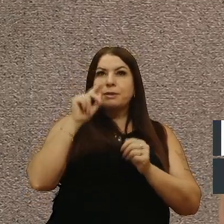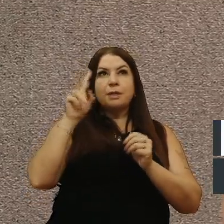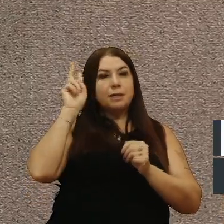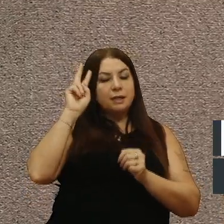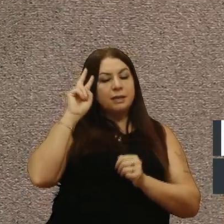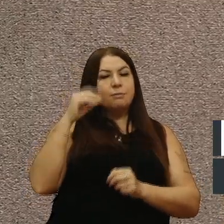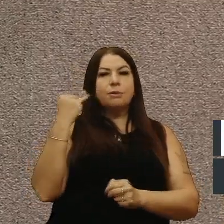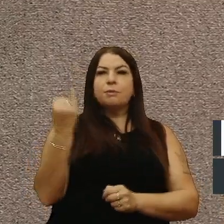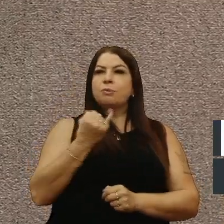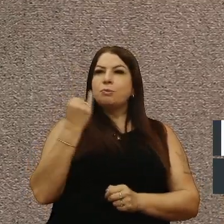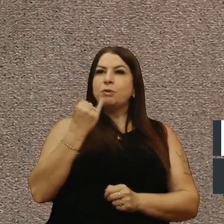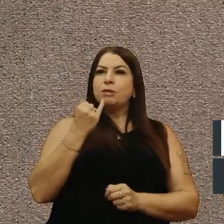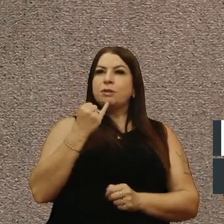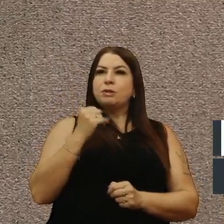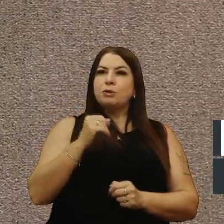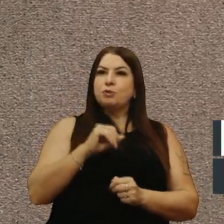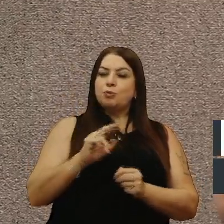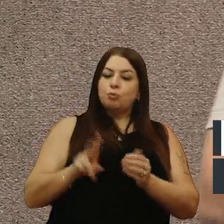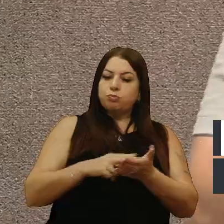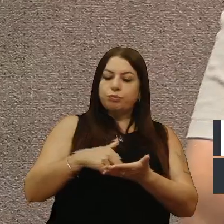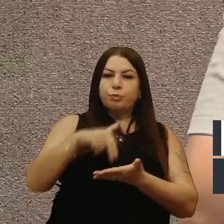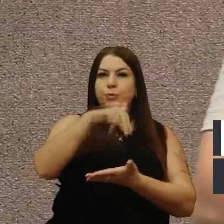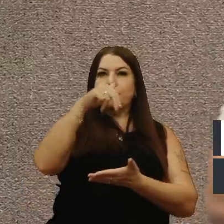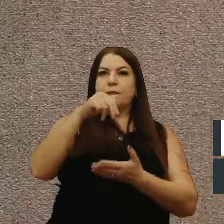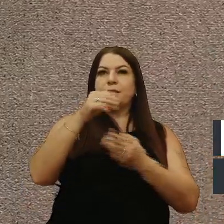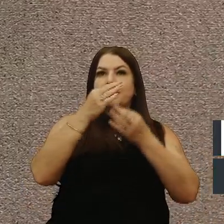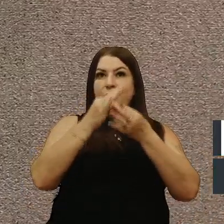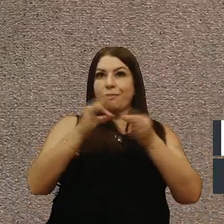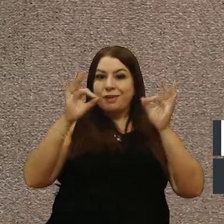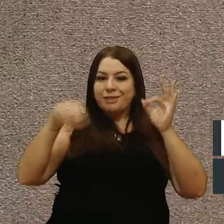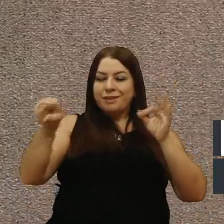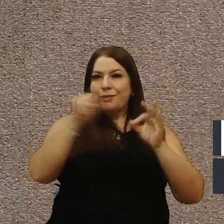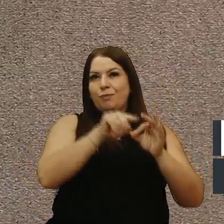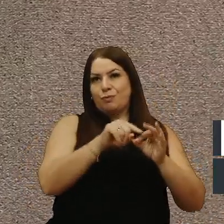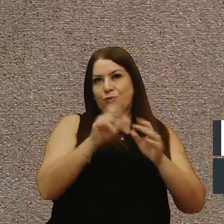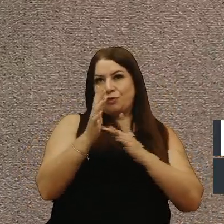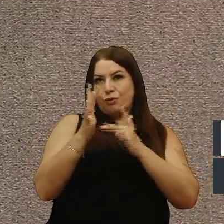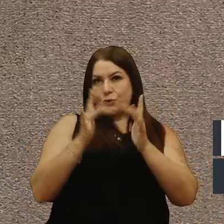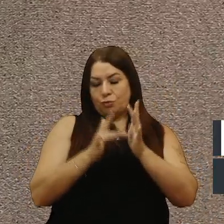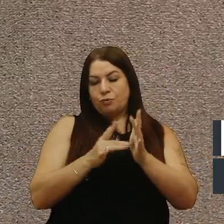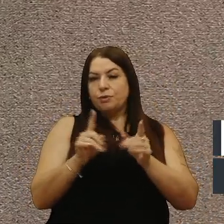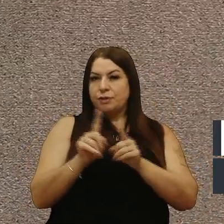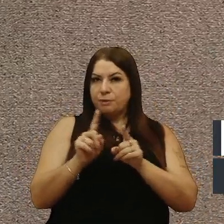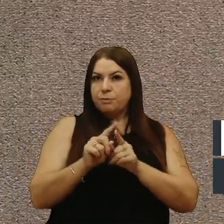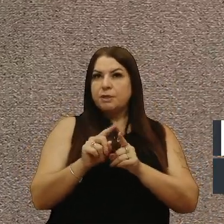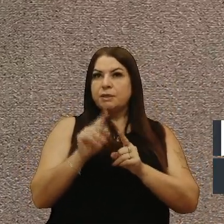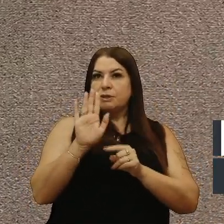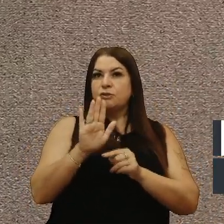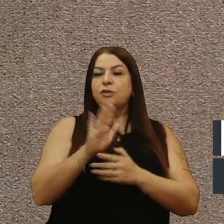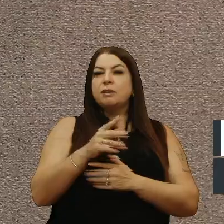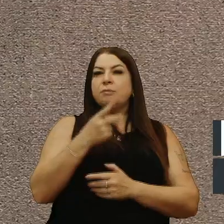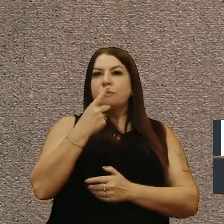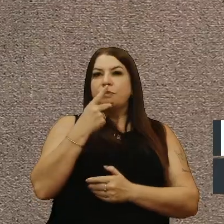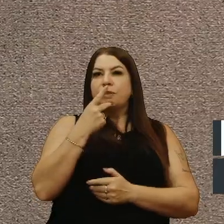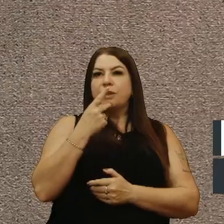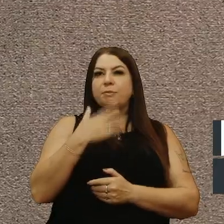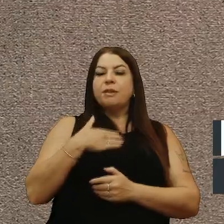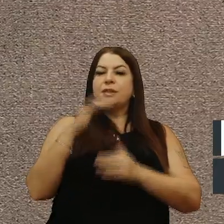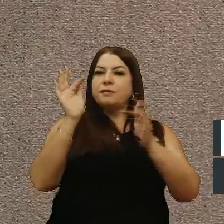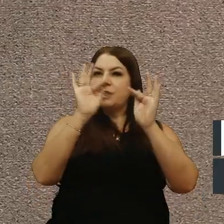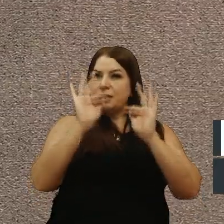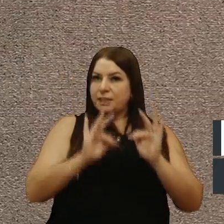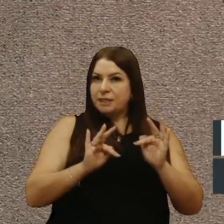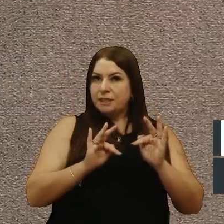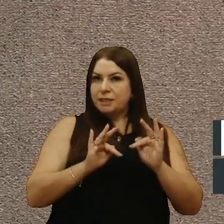da importância do renascimento e da salvação e ressurreição por meio de Jesus Cristo. E para finalizar também, quero deixar registrado aqui as minhas felicitações,